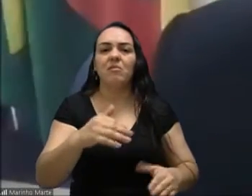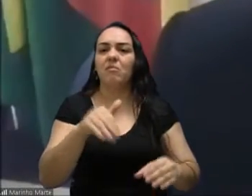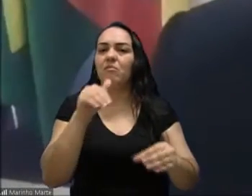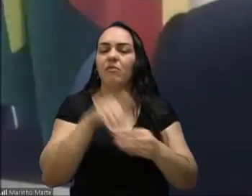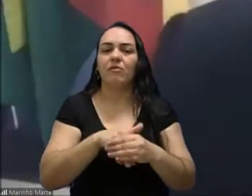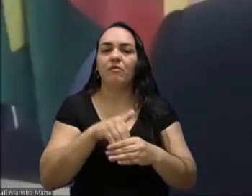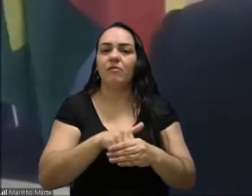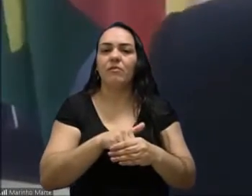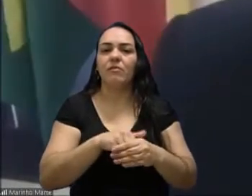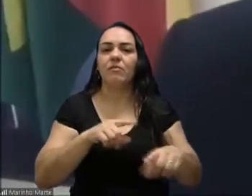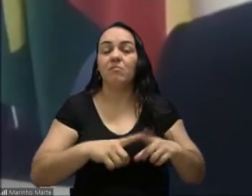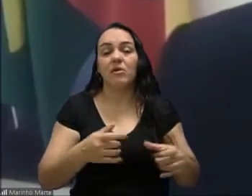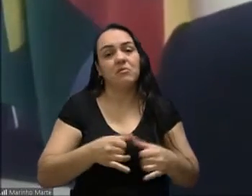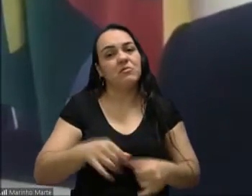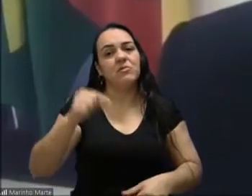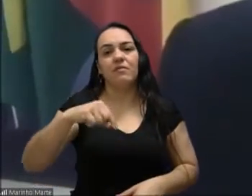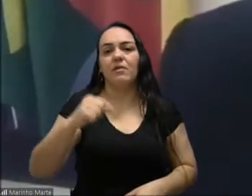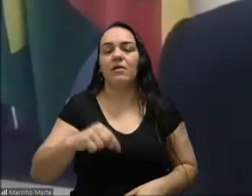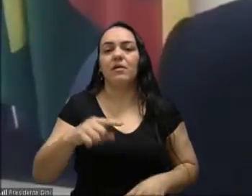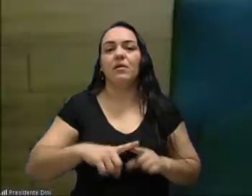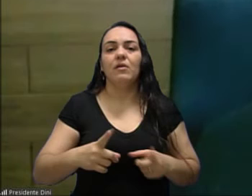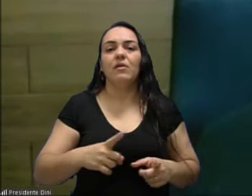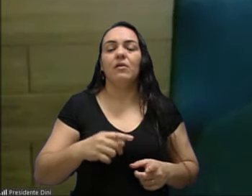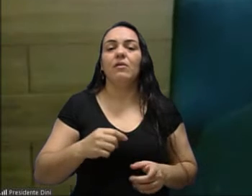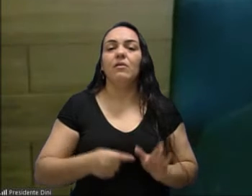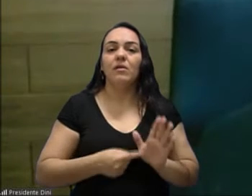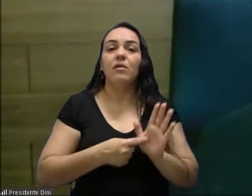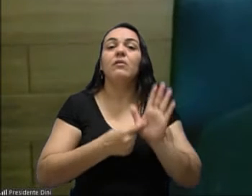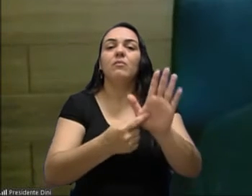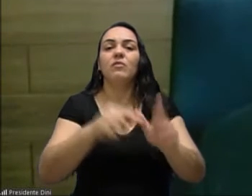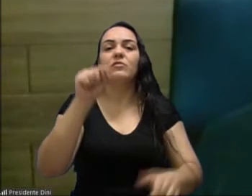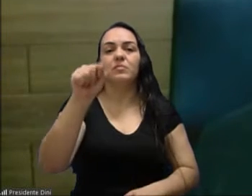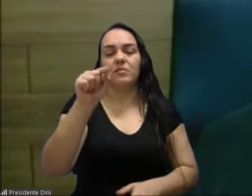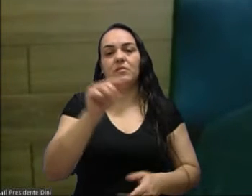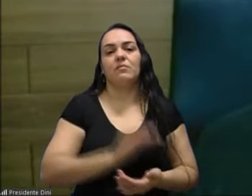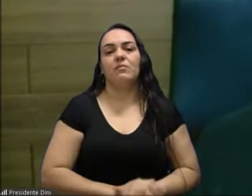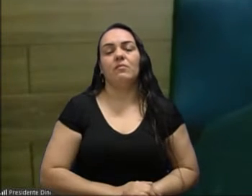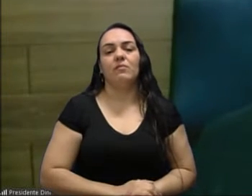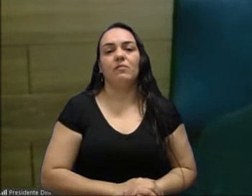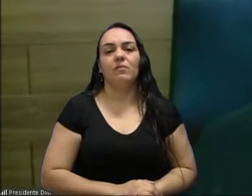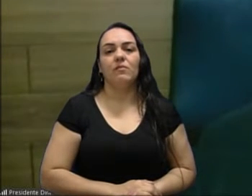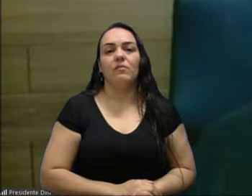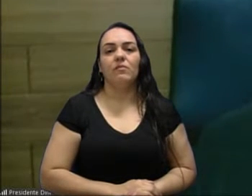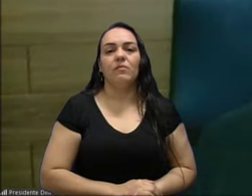razão e logicamente eu não estava aqui e eu reponto tudo isso. Imediatamente,